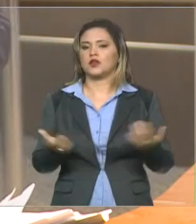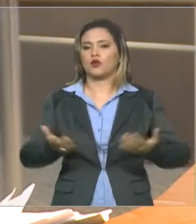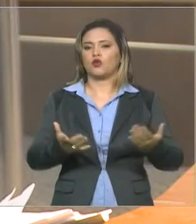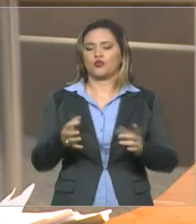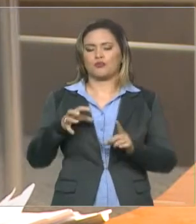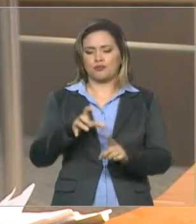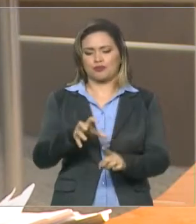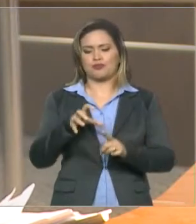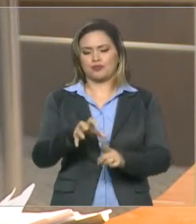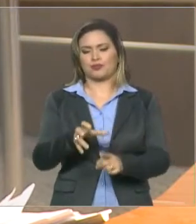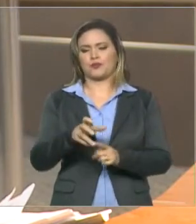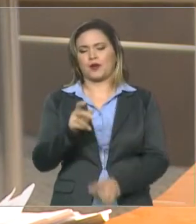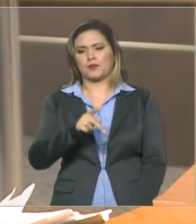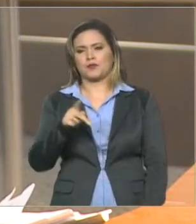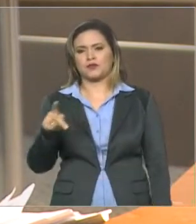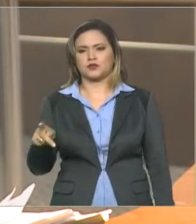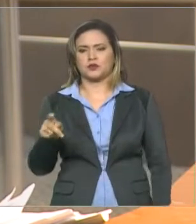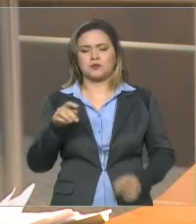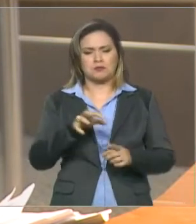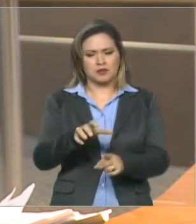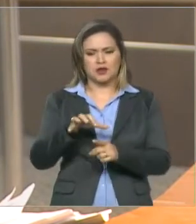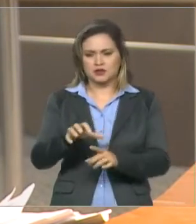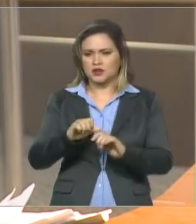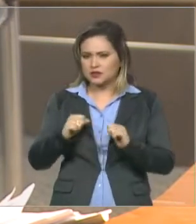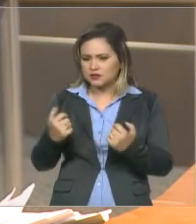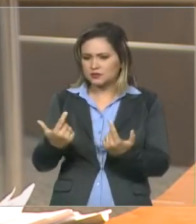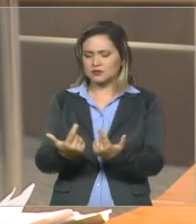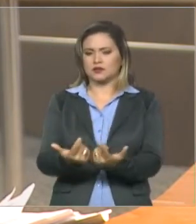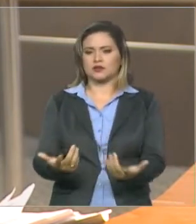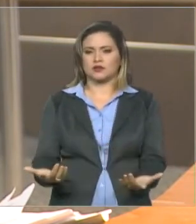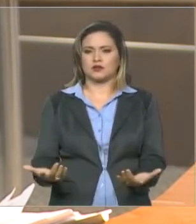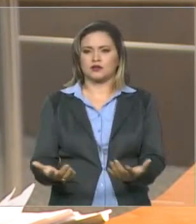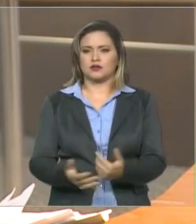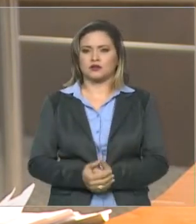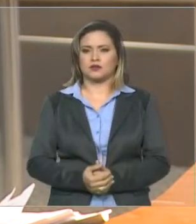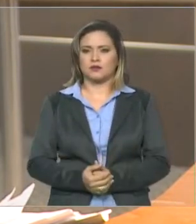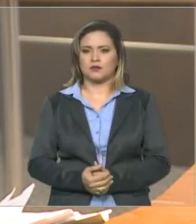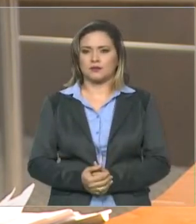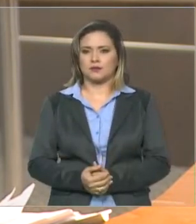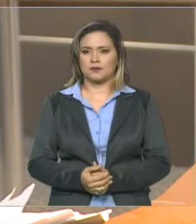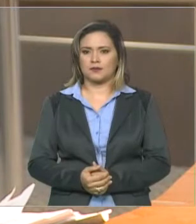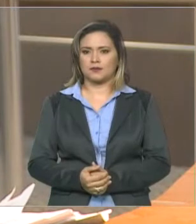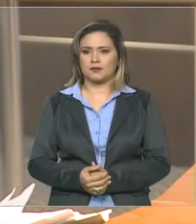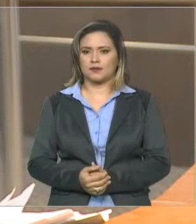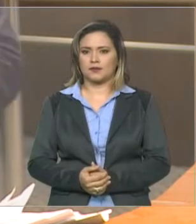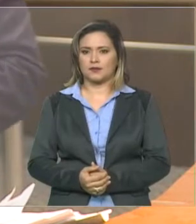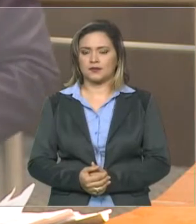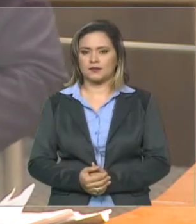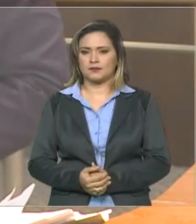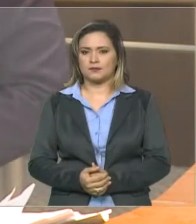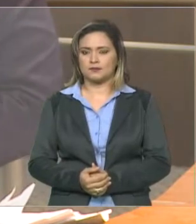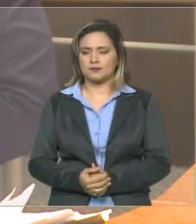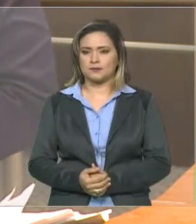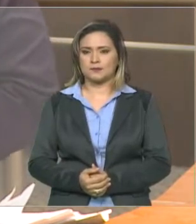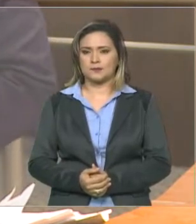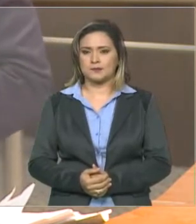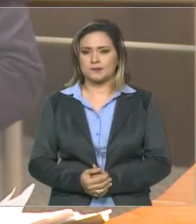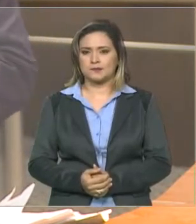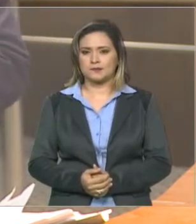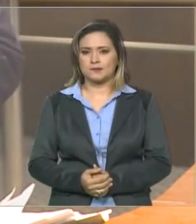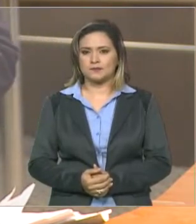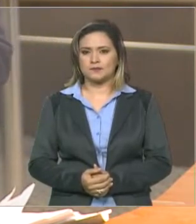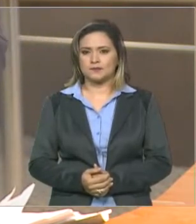até mesmo a Assembleia Legislativa. Qual é a força de um sujeito desse? Será que está por trás do